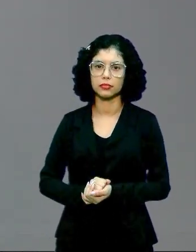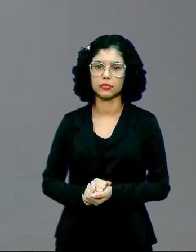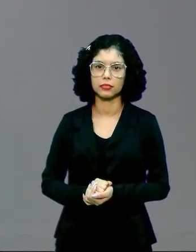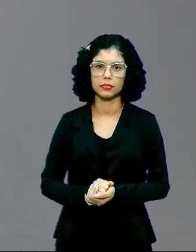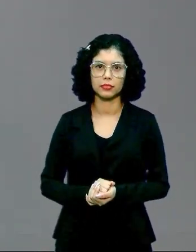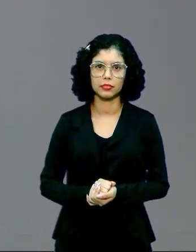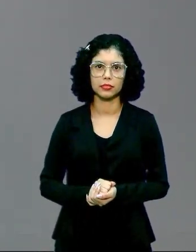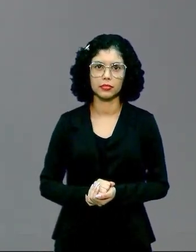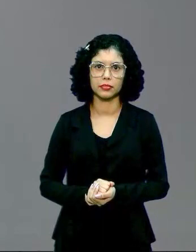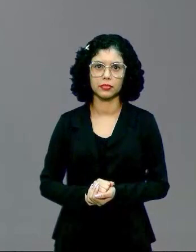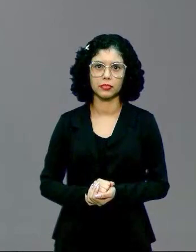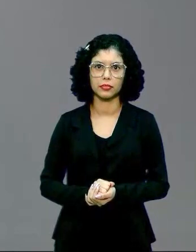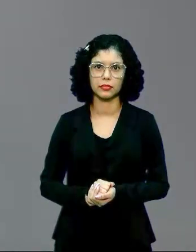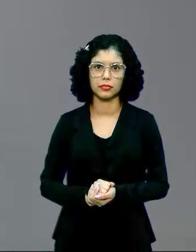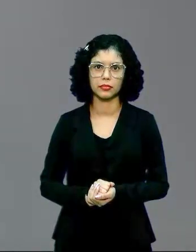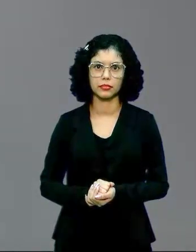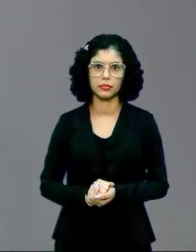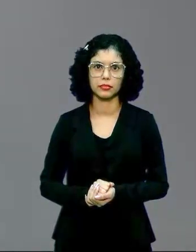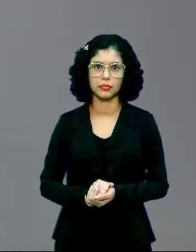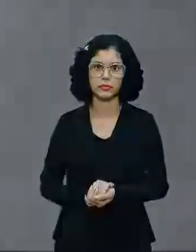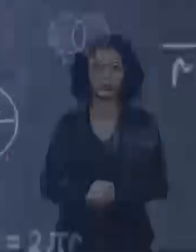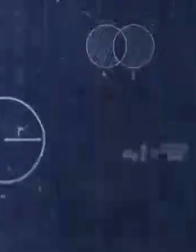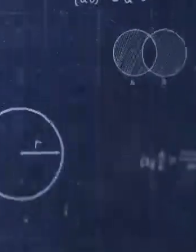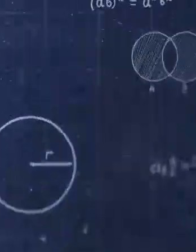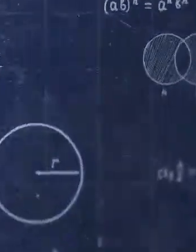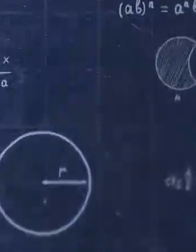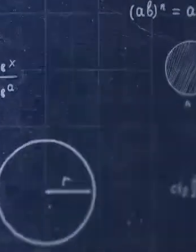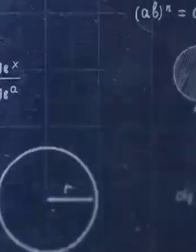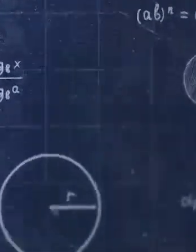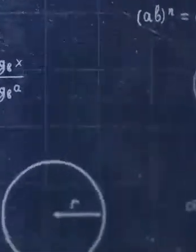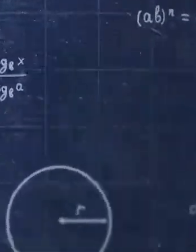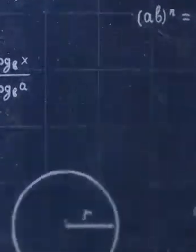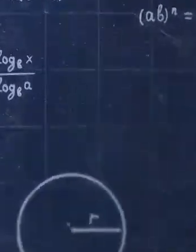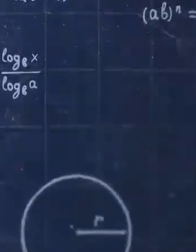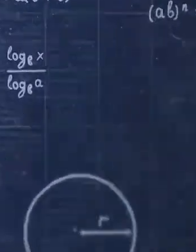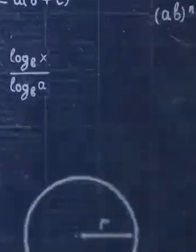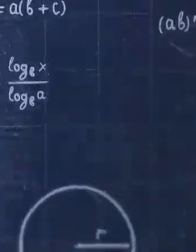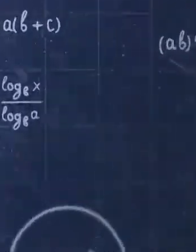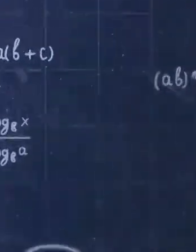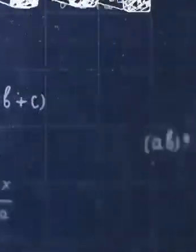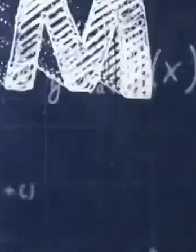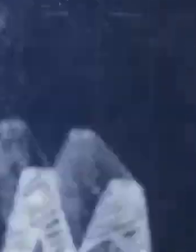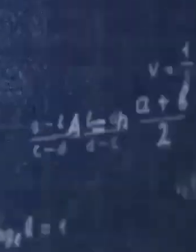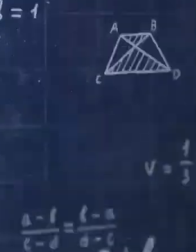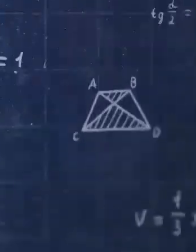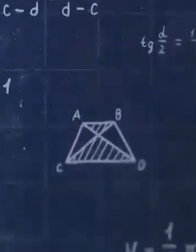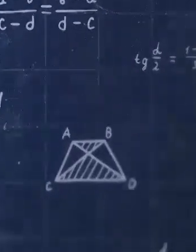plataforma.